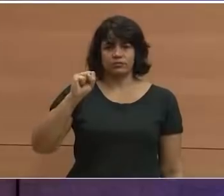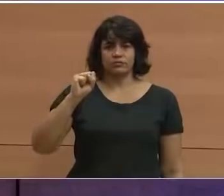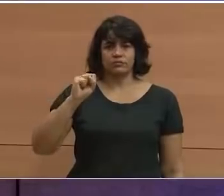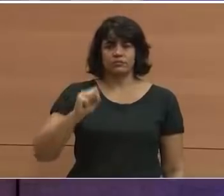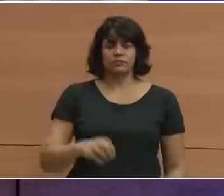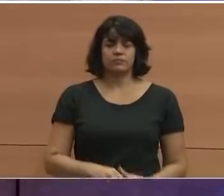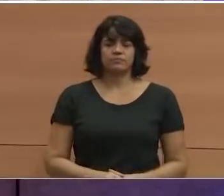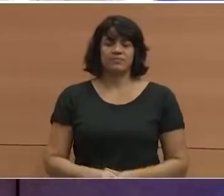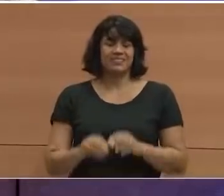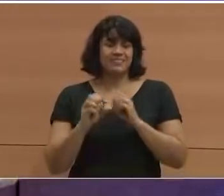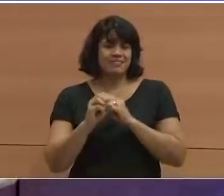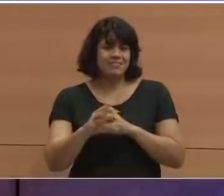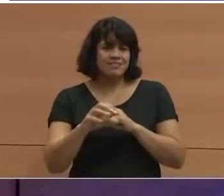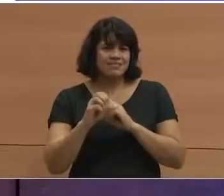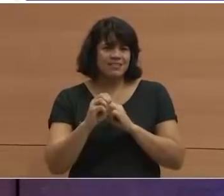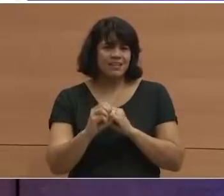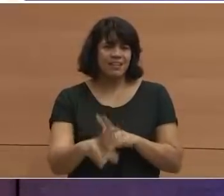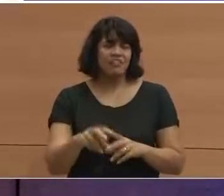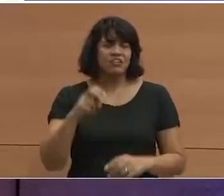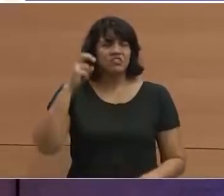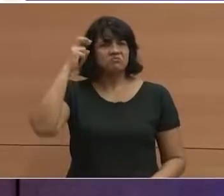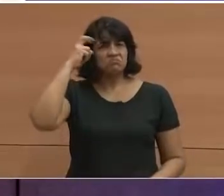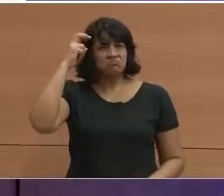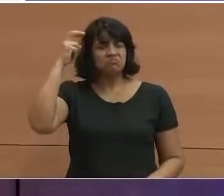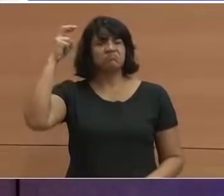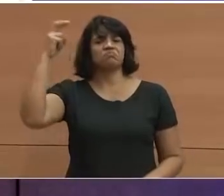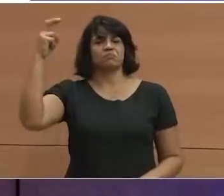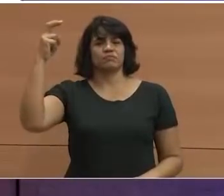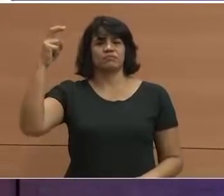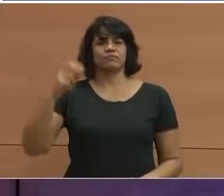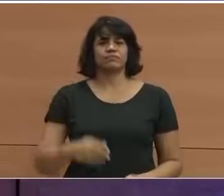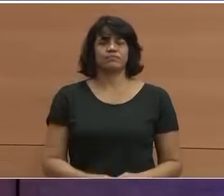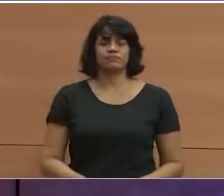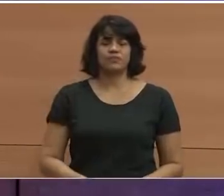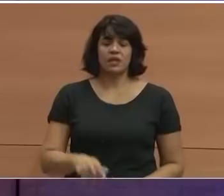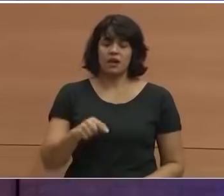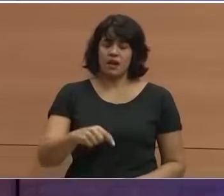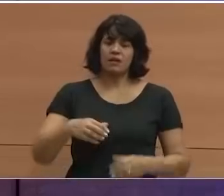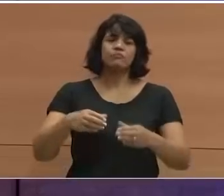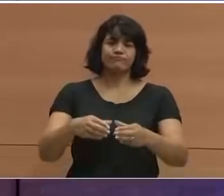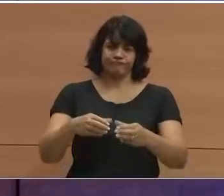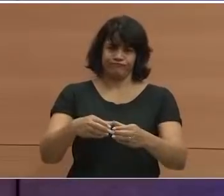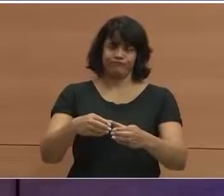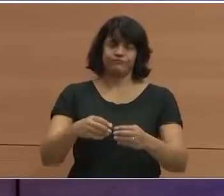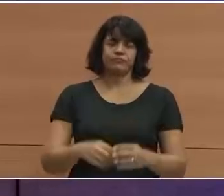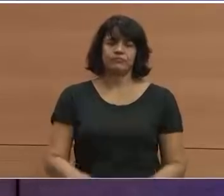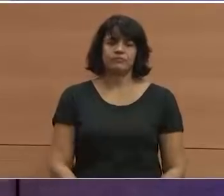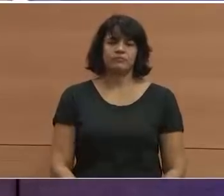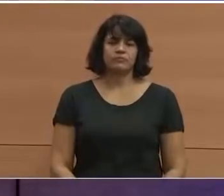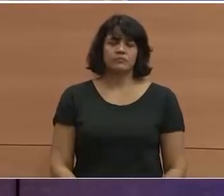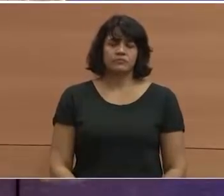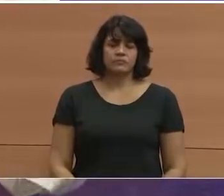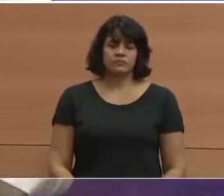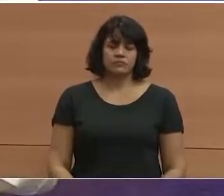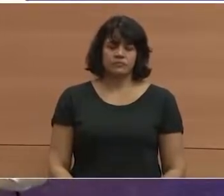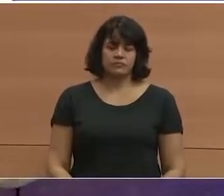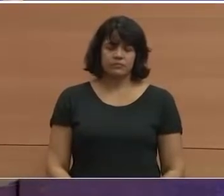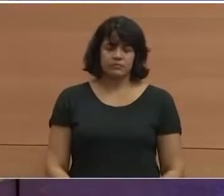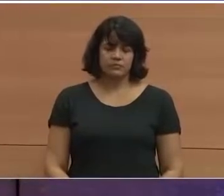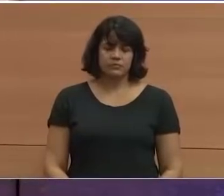suas filosofias através dessa praça, através desse ágora. Então,